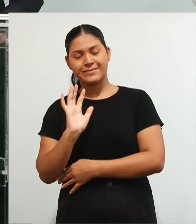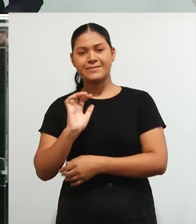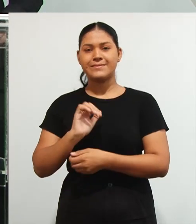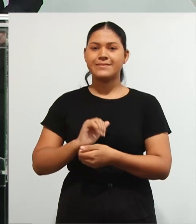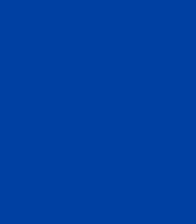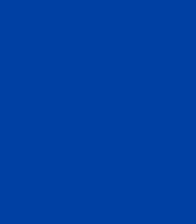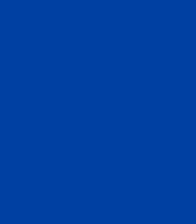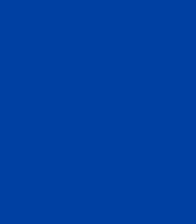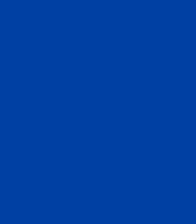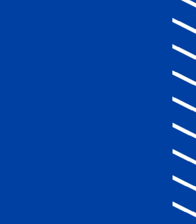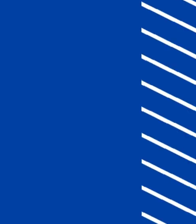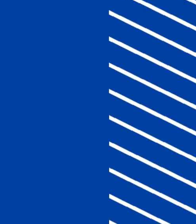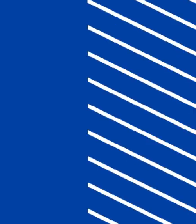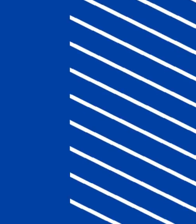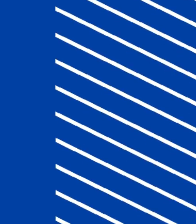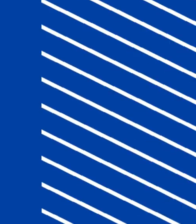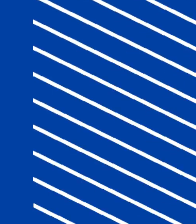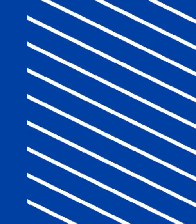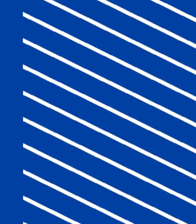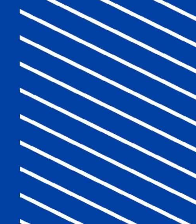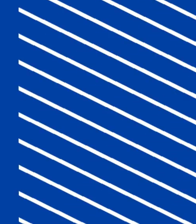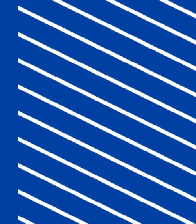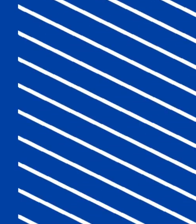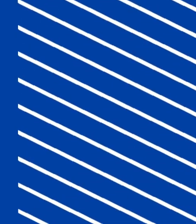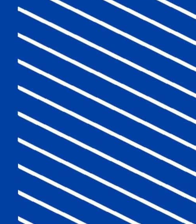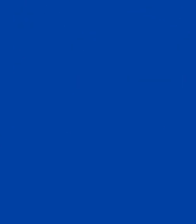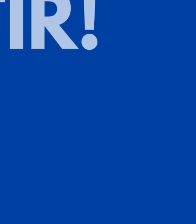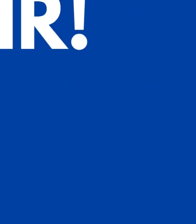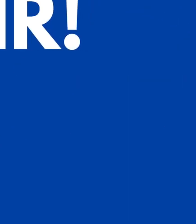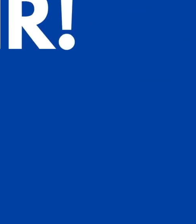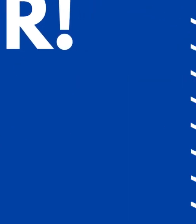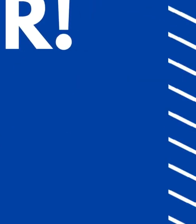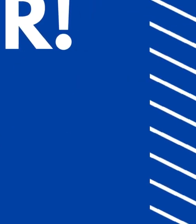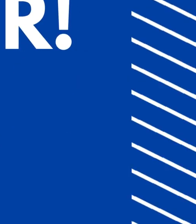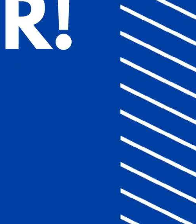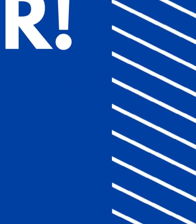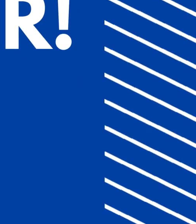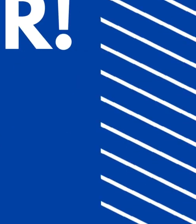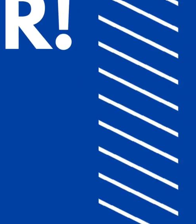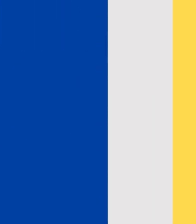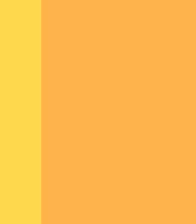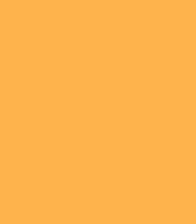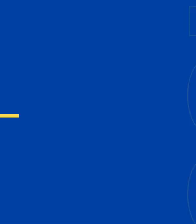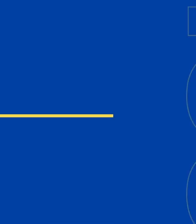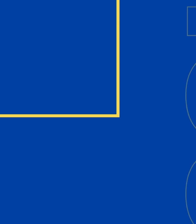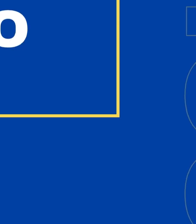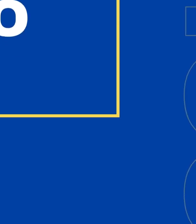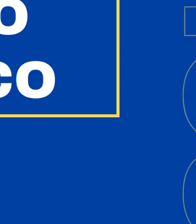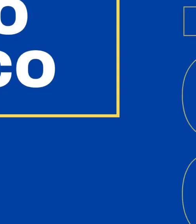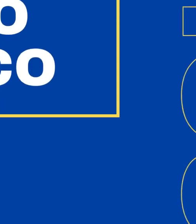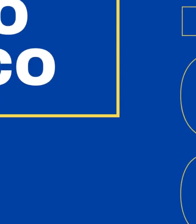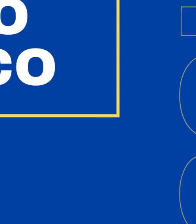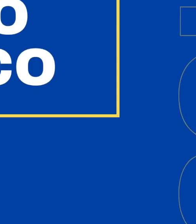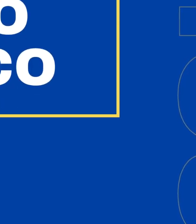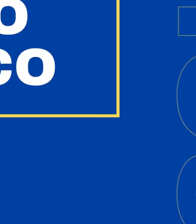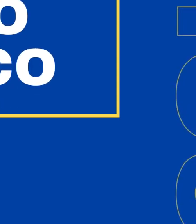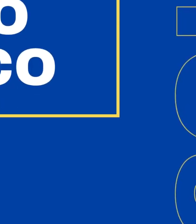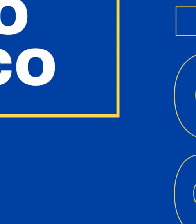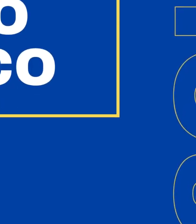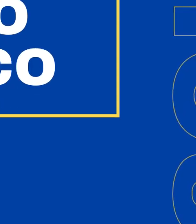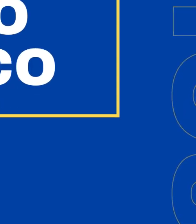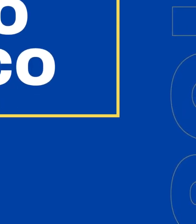reais. A questão aqui é rapidez e dinamismo que tem ganho, né, dentro dos mercados. Falamos da maximização do